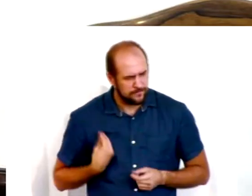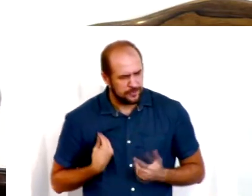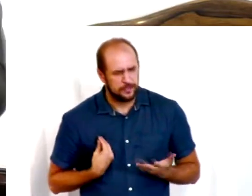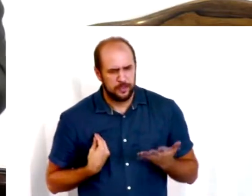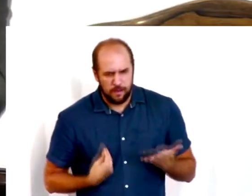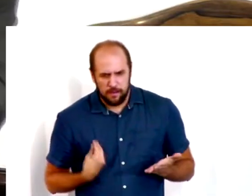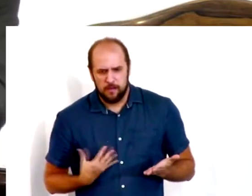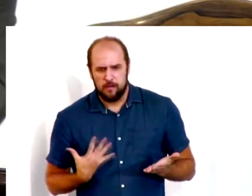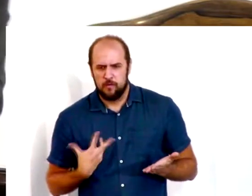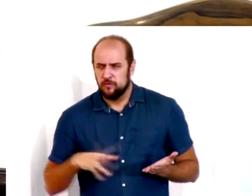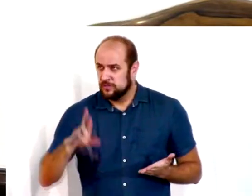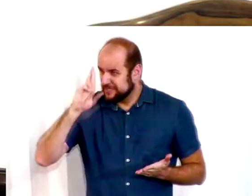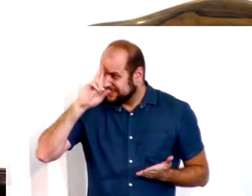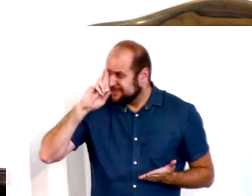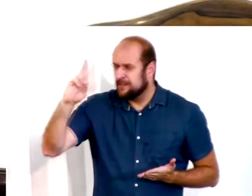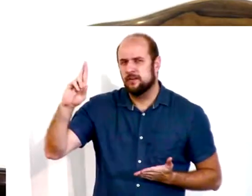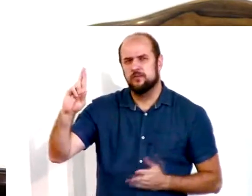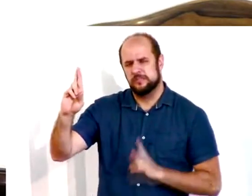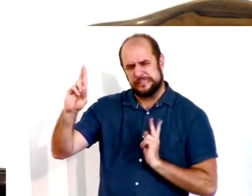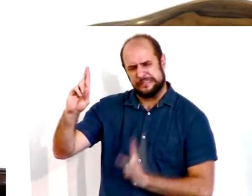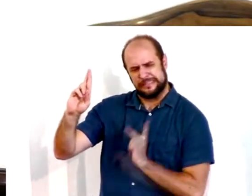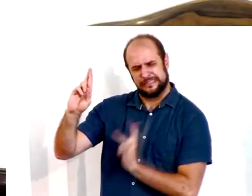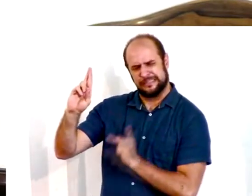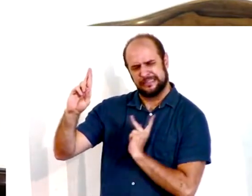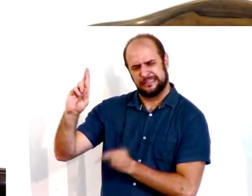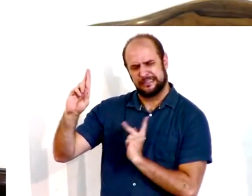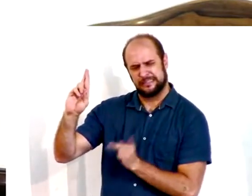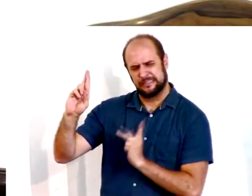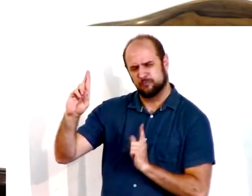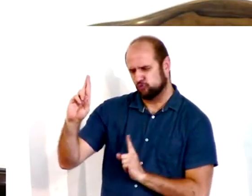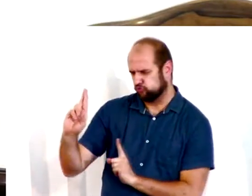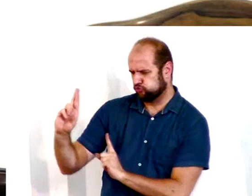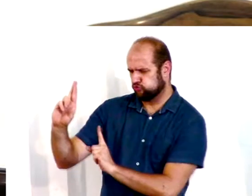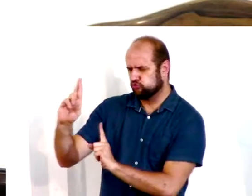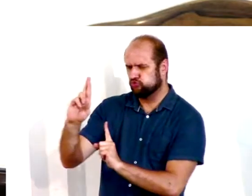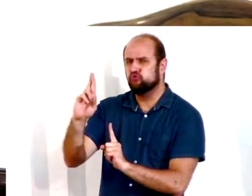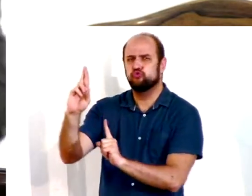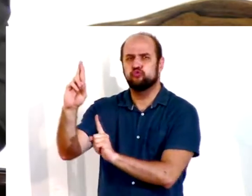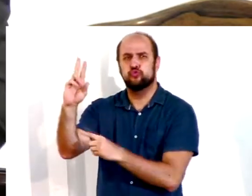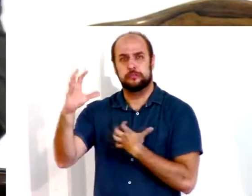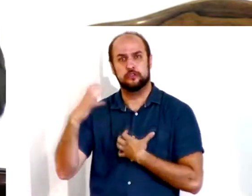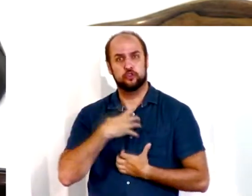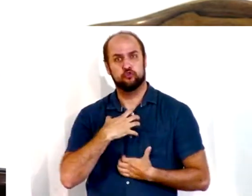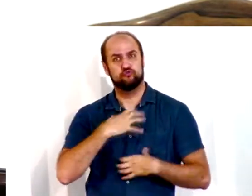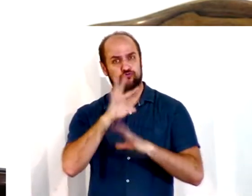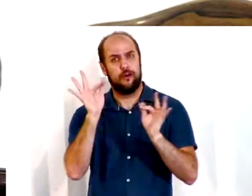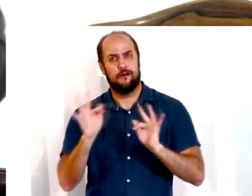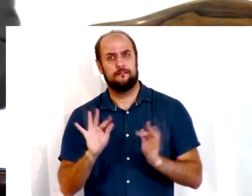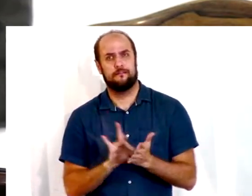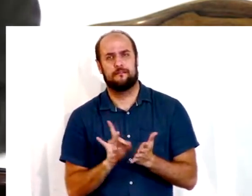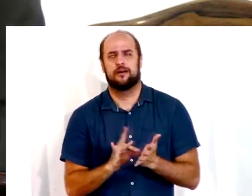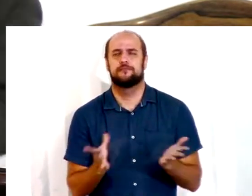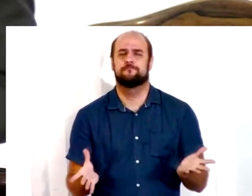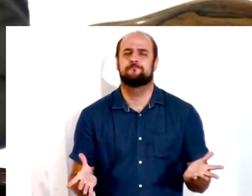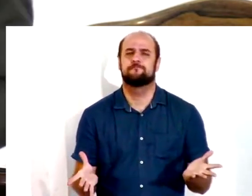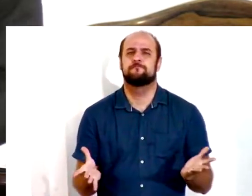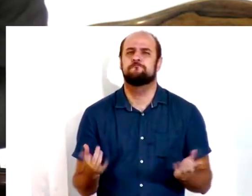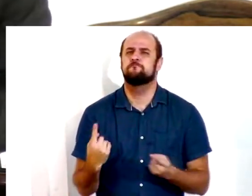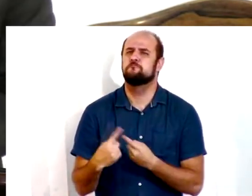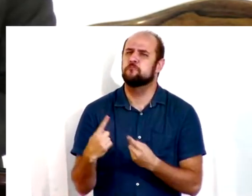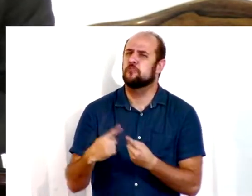vida no Senhor e andando com o Senhor, nós teremos satisfação. Porque é Ele que